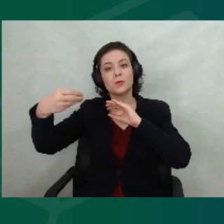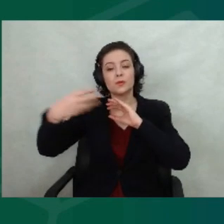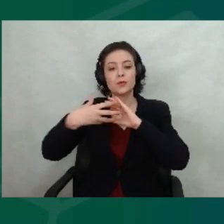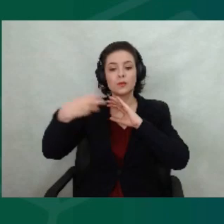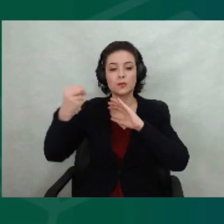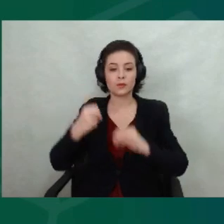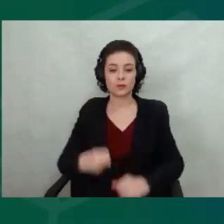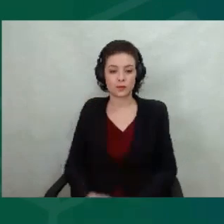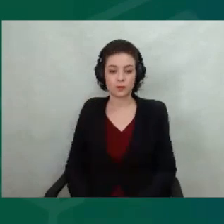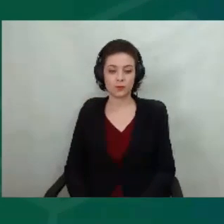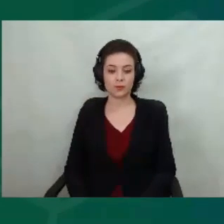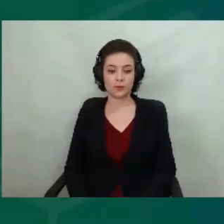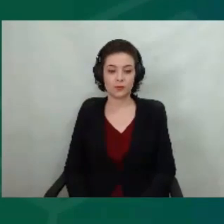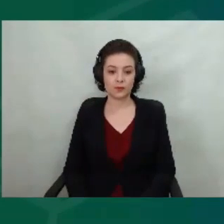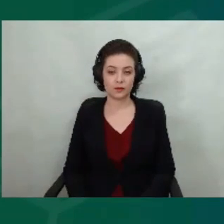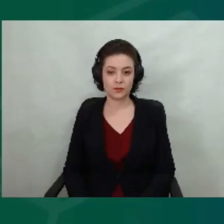próximo, por favor.